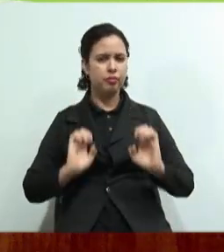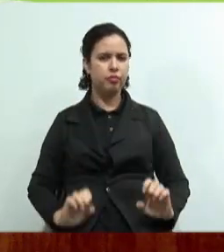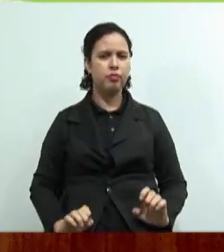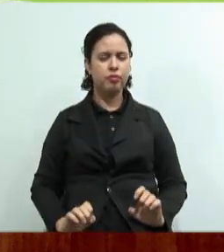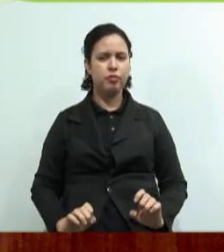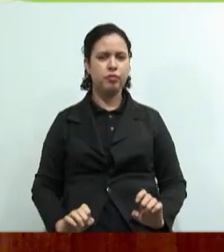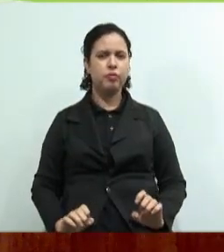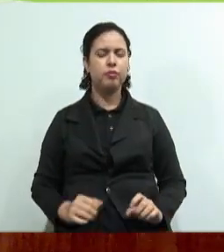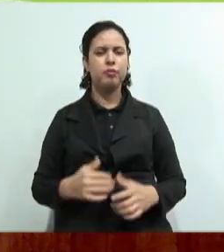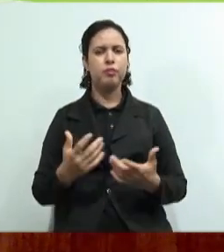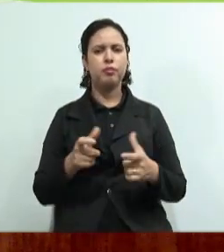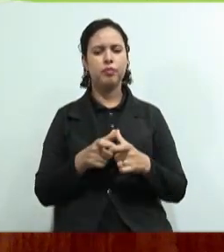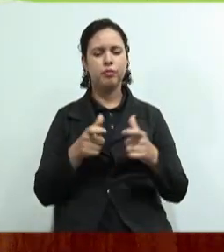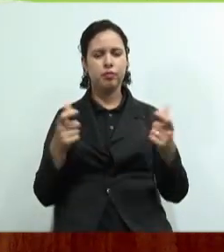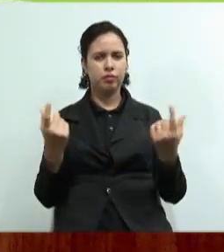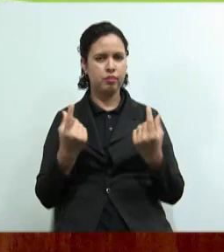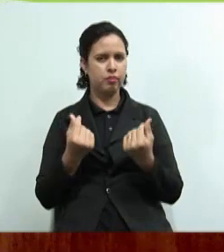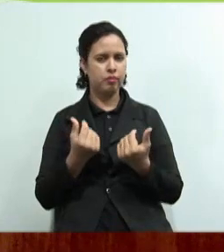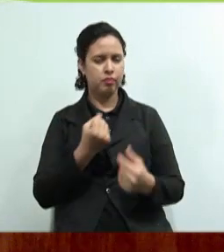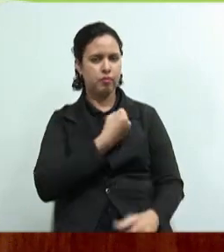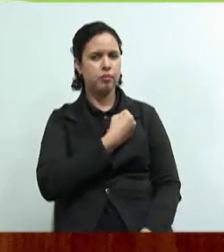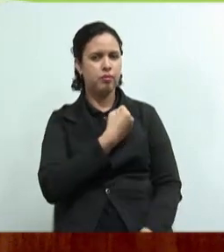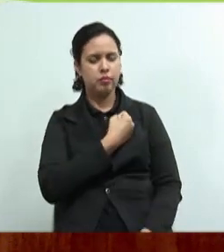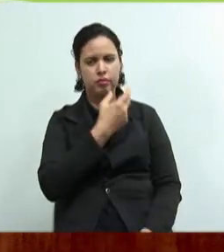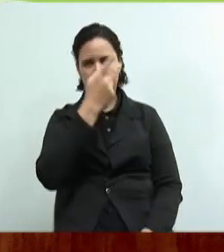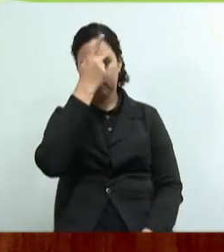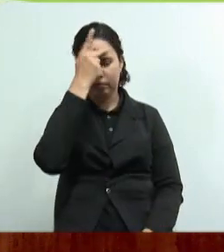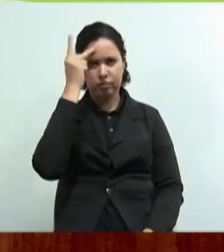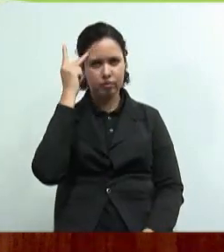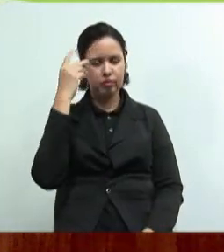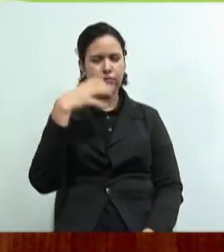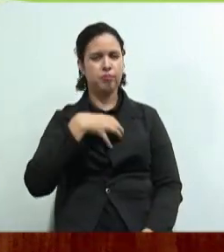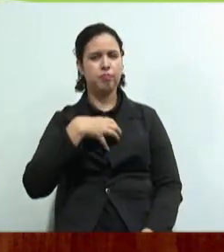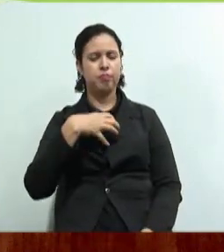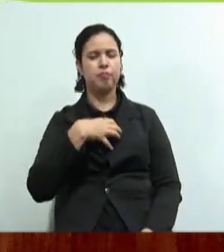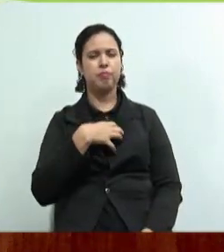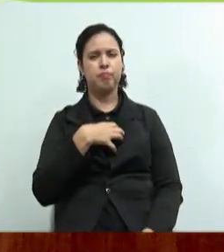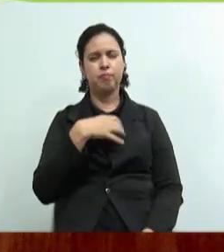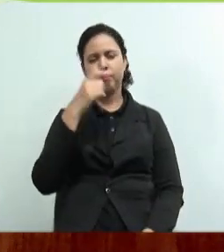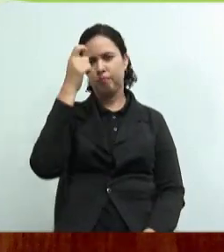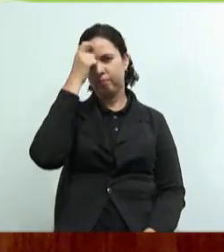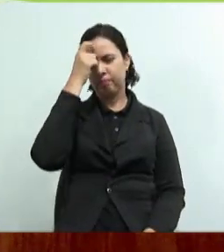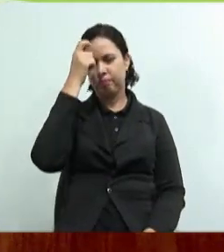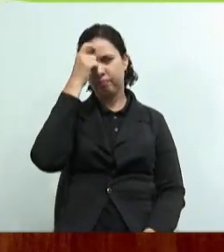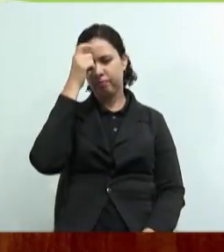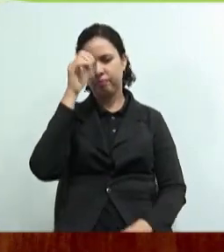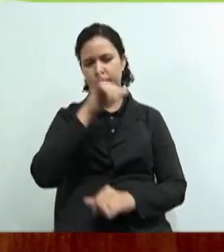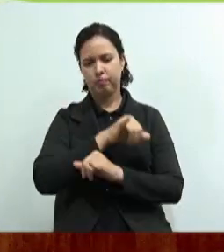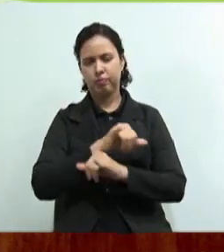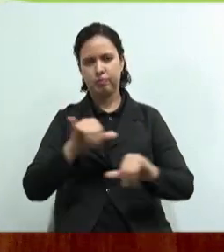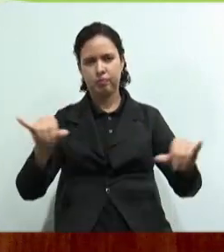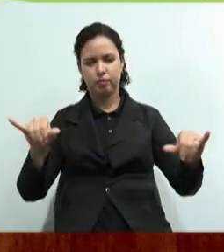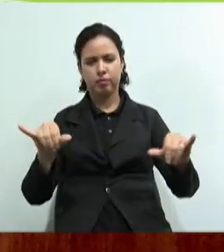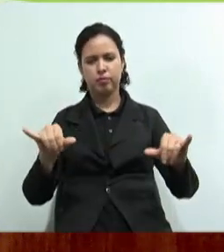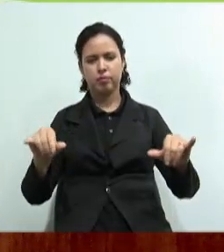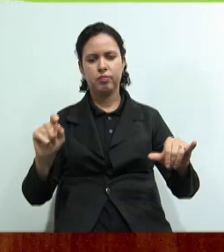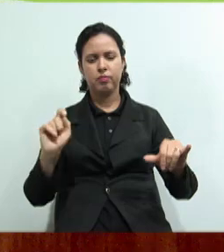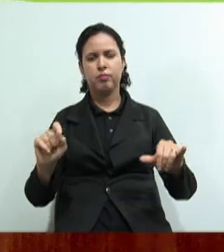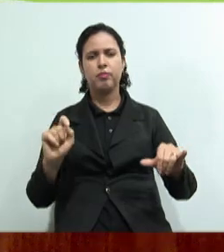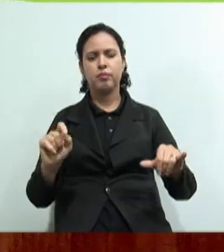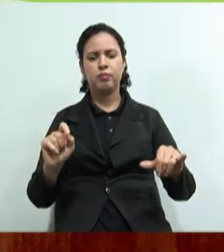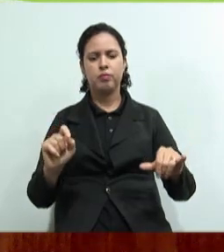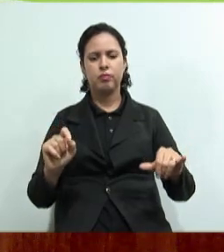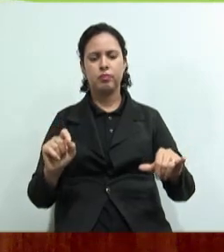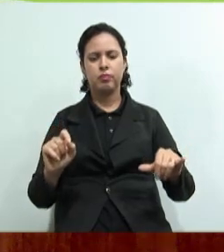mais, um número maior de pessoas devem ser sensibilizadas, devem ser avisadas, devem ser informadas,